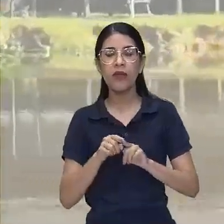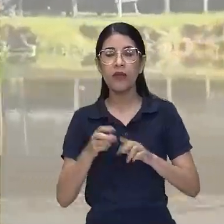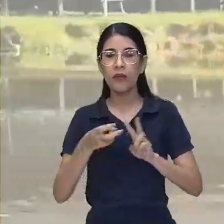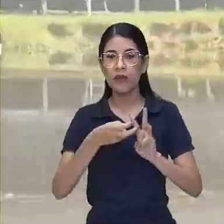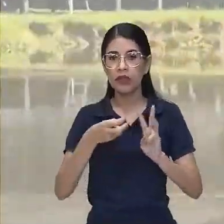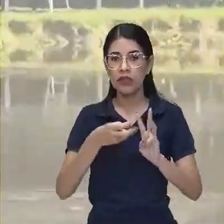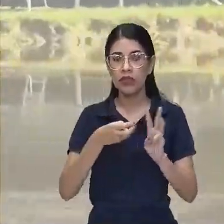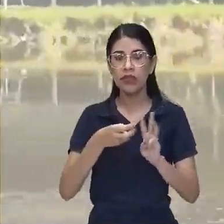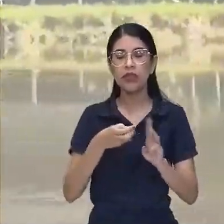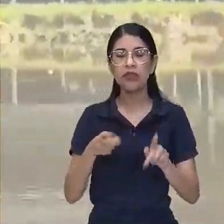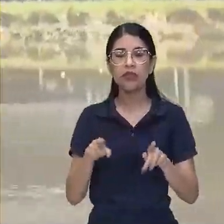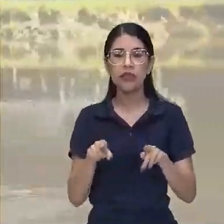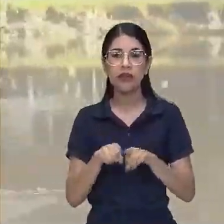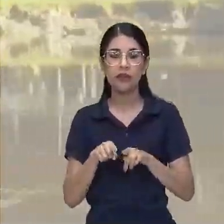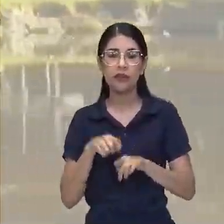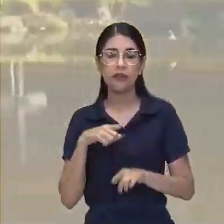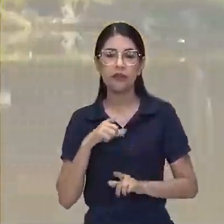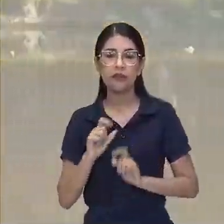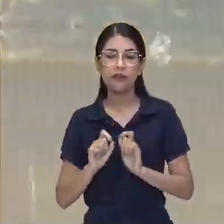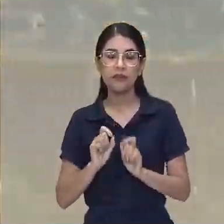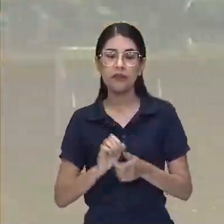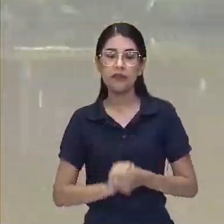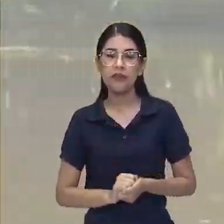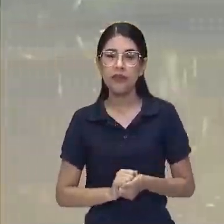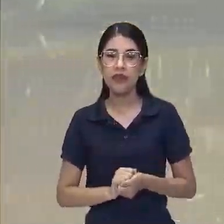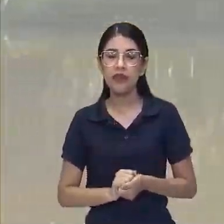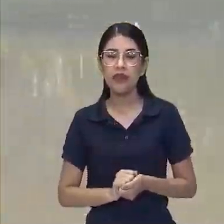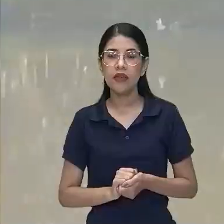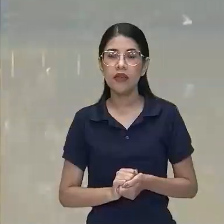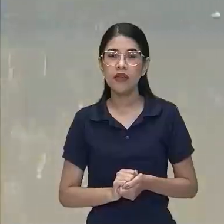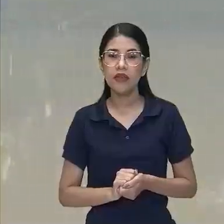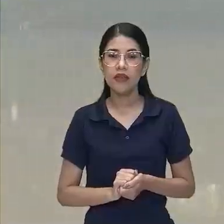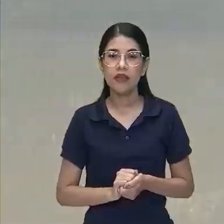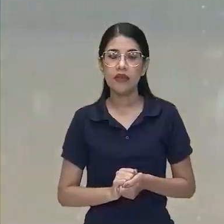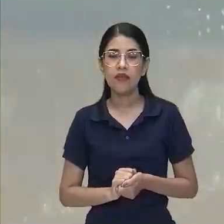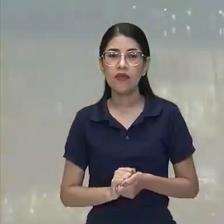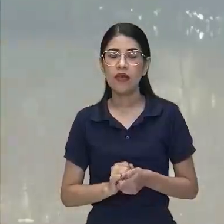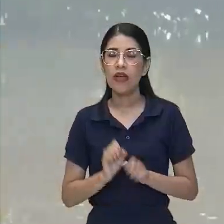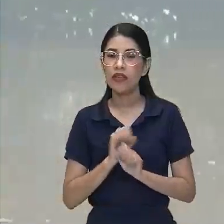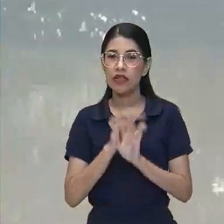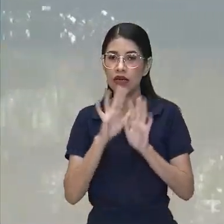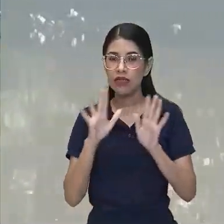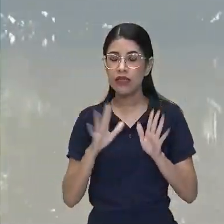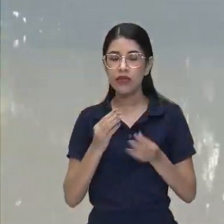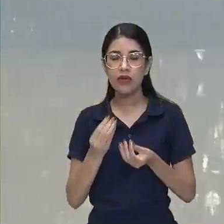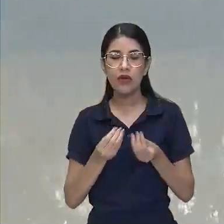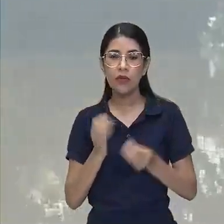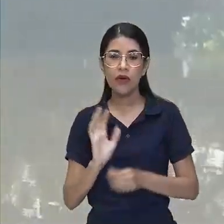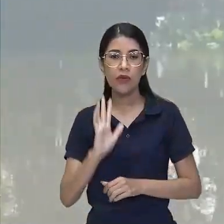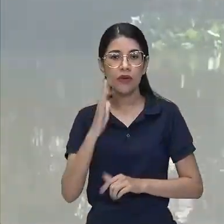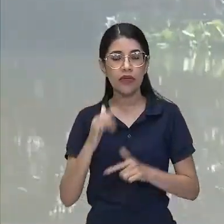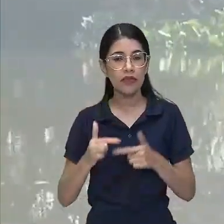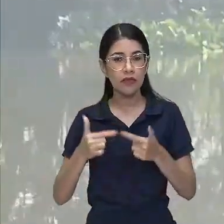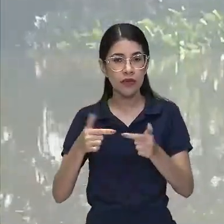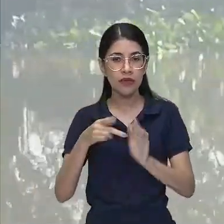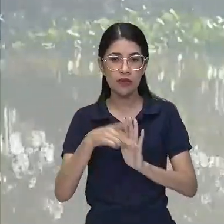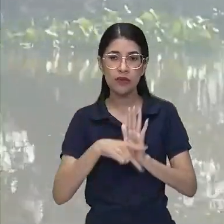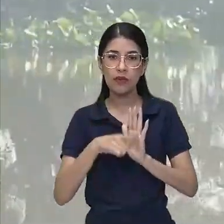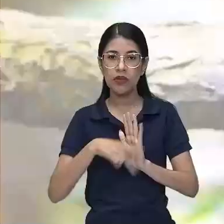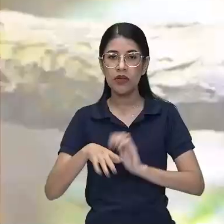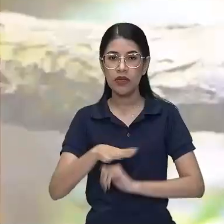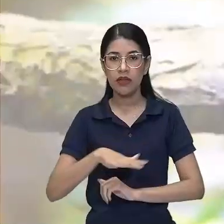disso, nós temos também uma maior transparência acerca da elaboração e execução desses projetos aqui